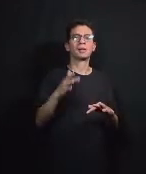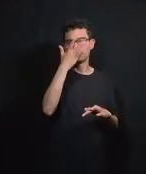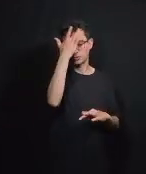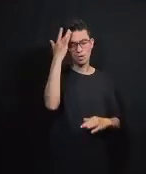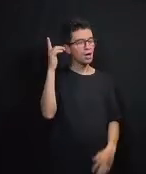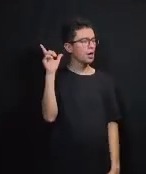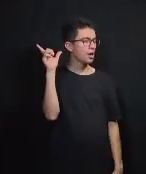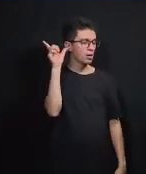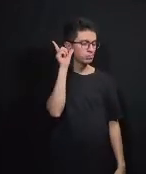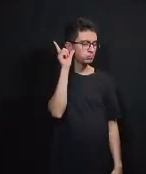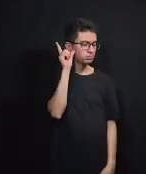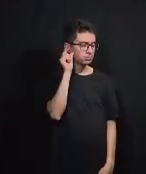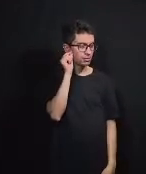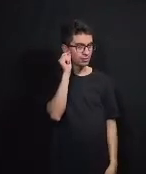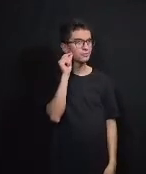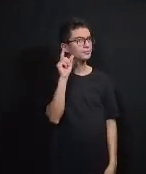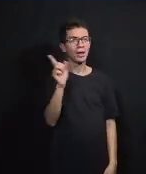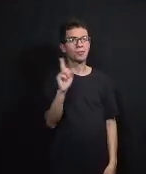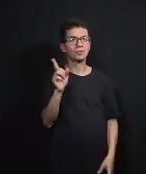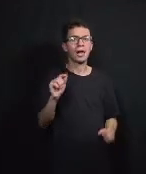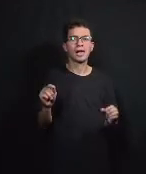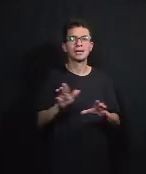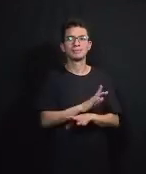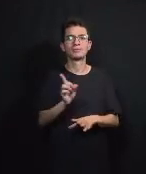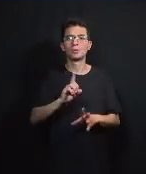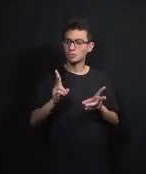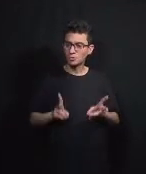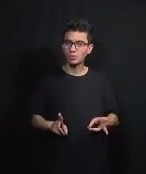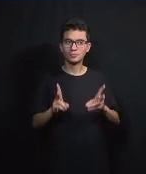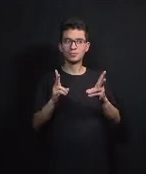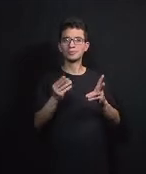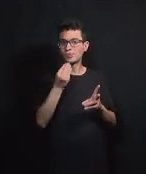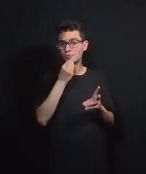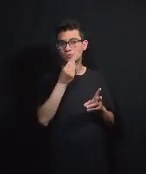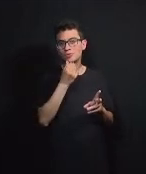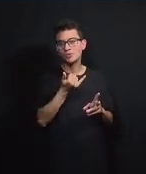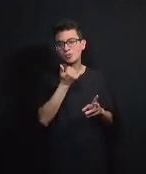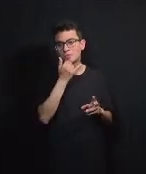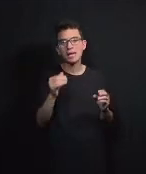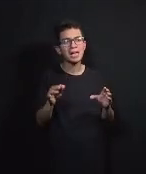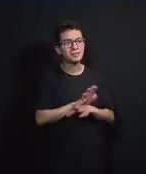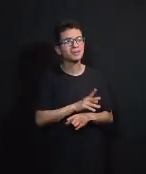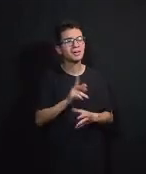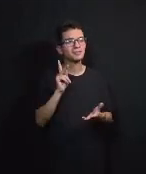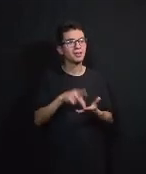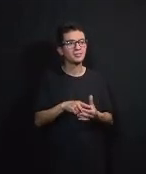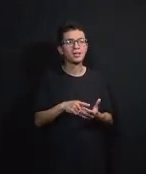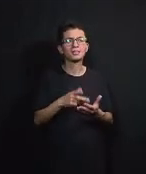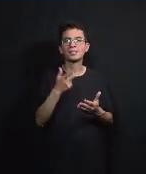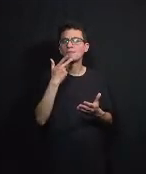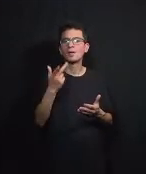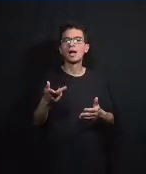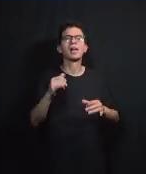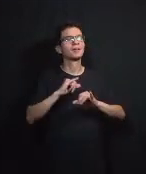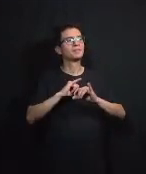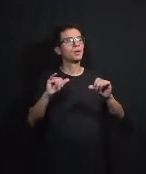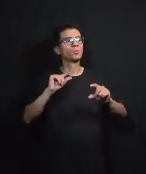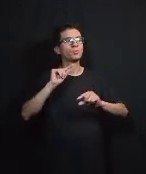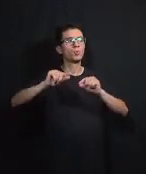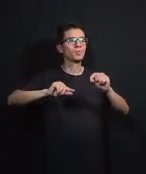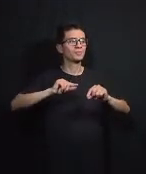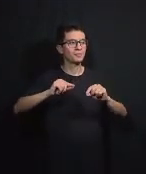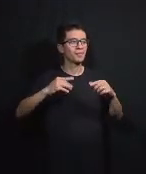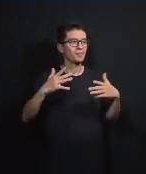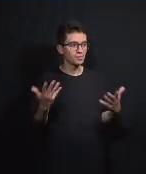não termina, ele continua. Mas eu vou tentar realmente terminar, né? Dizer o seguinte, talvez